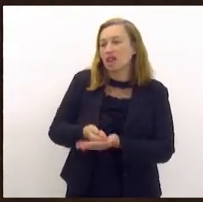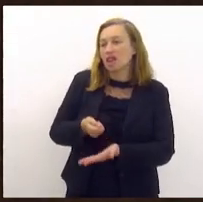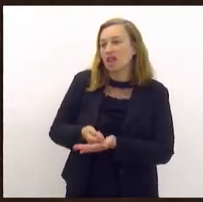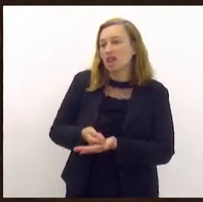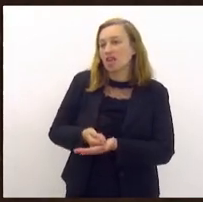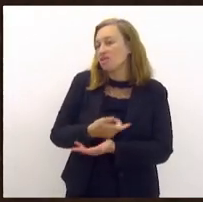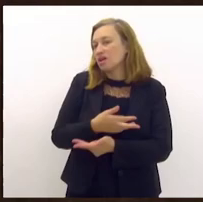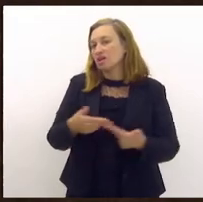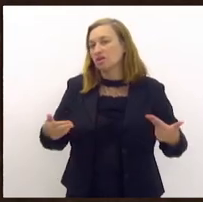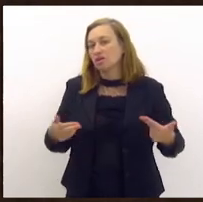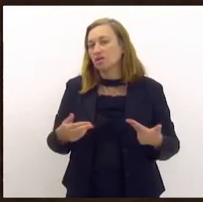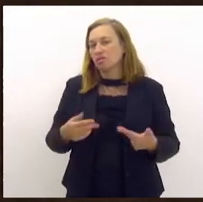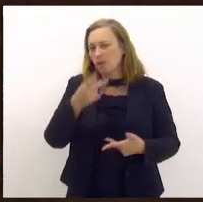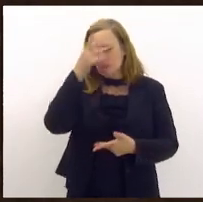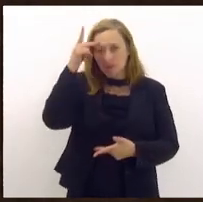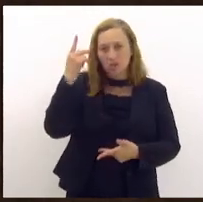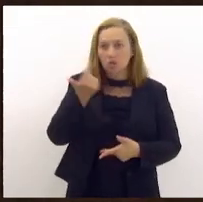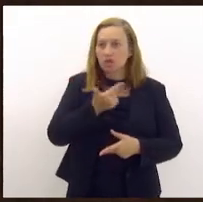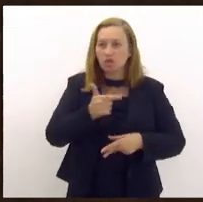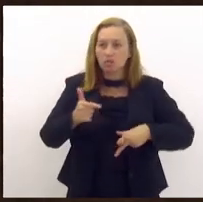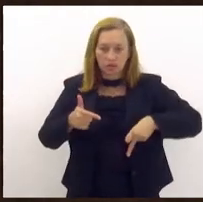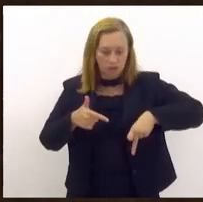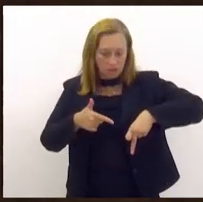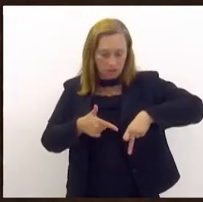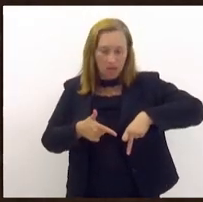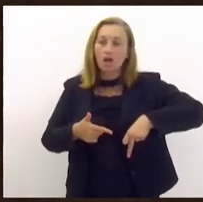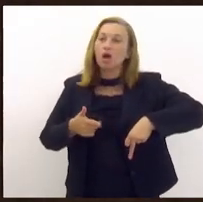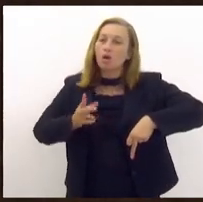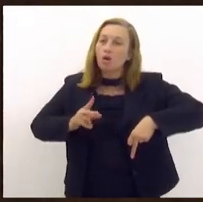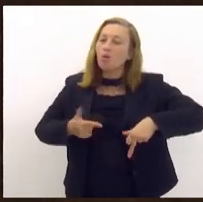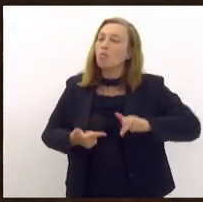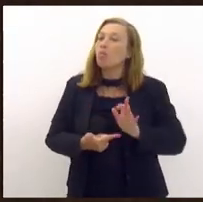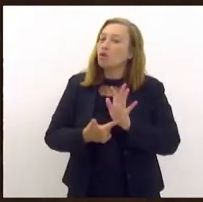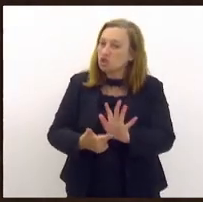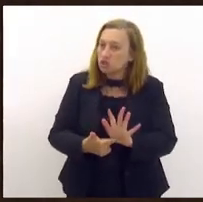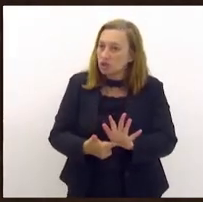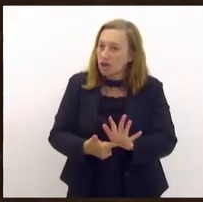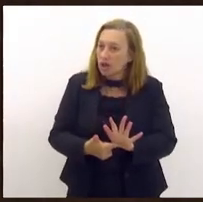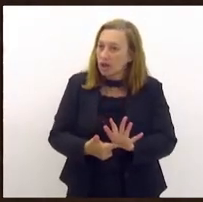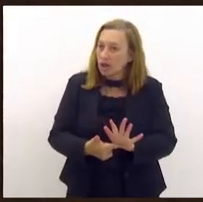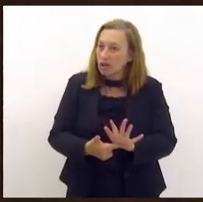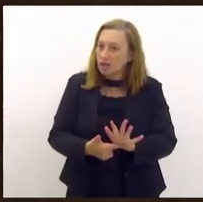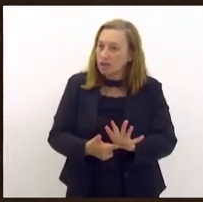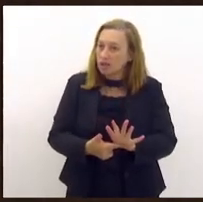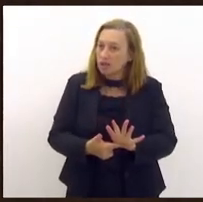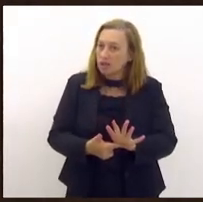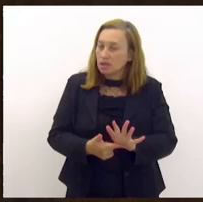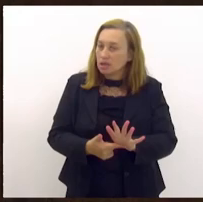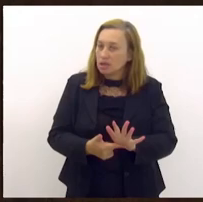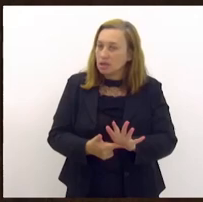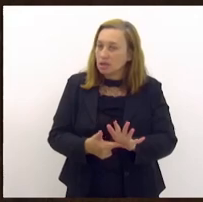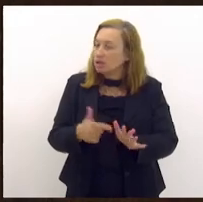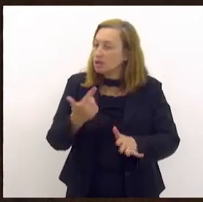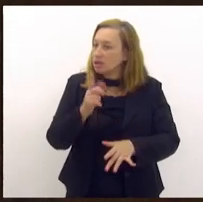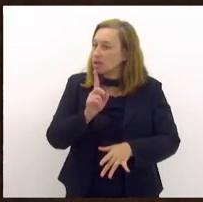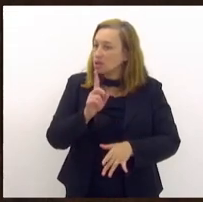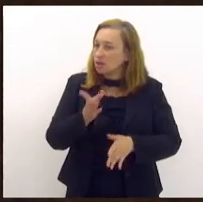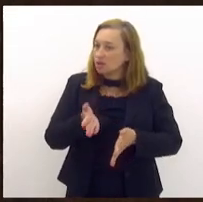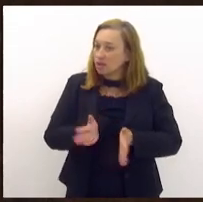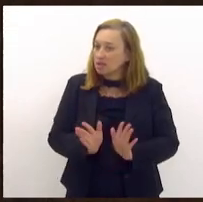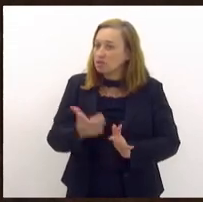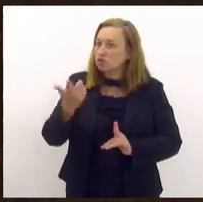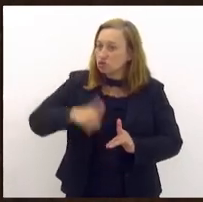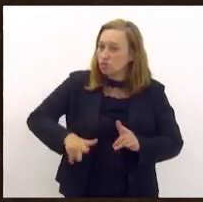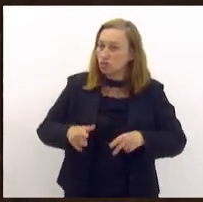mesmo uma pessoa que não tinha uma perna tinha que ficar todo ano demonstrando que a perna não tinha nascido outra vez. Então, realmente, é uma